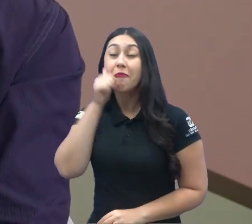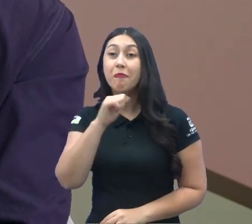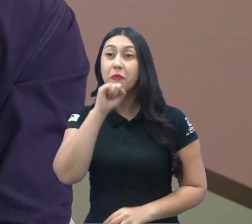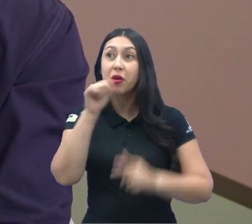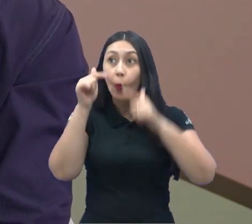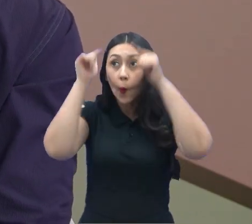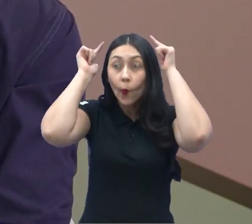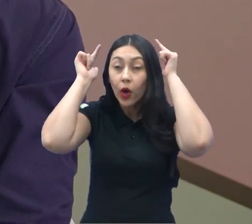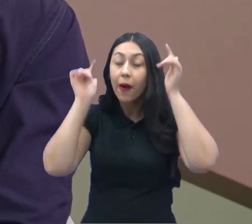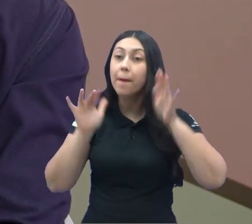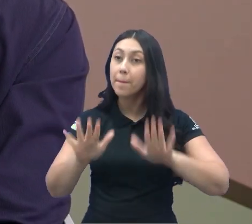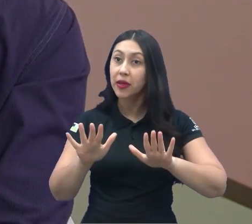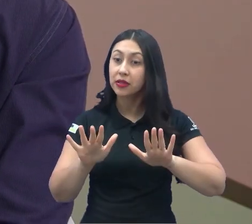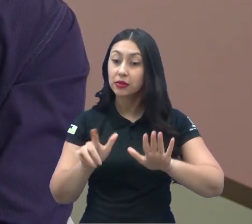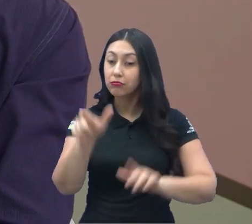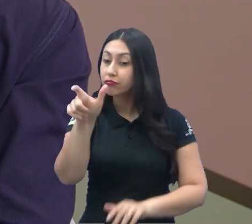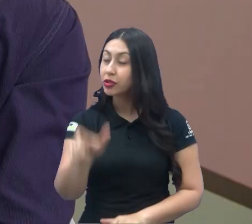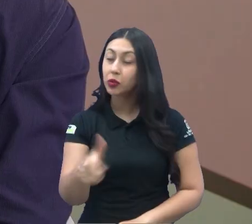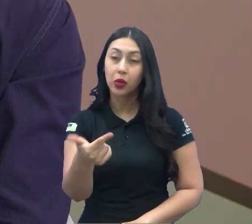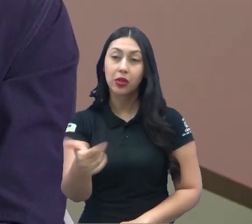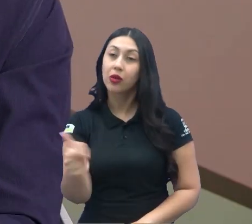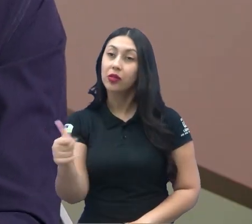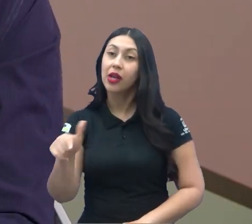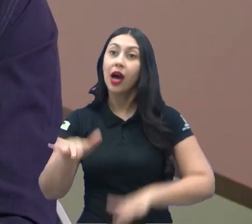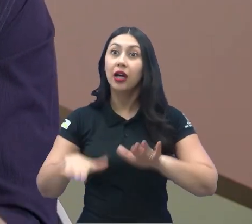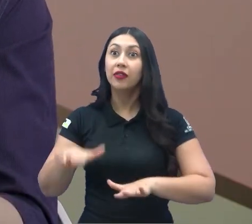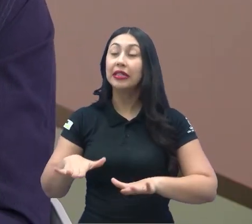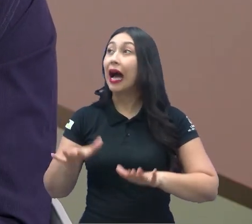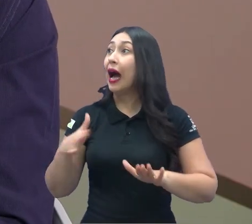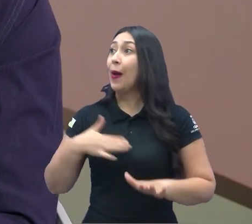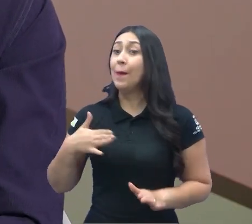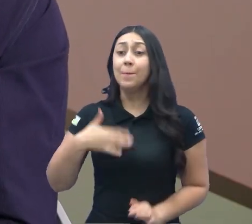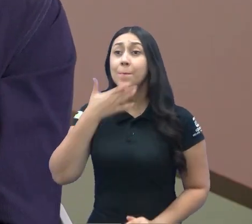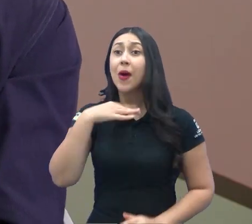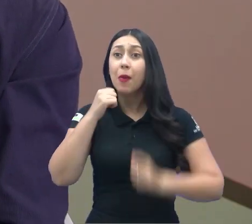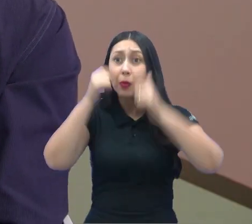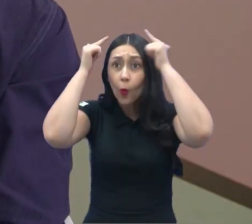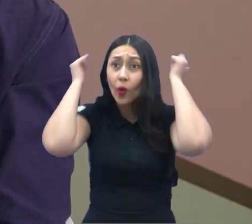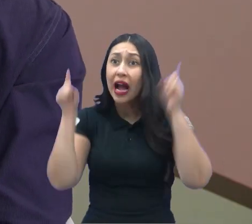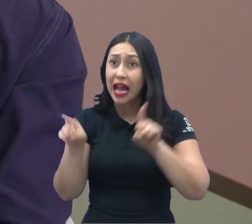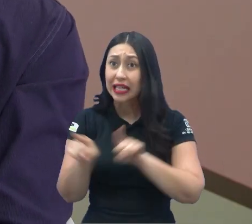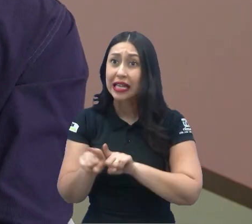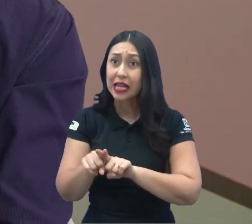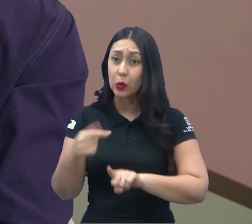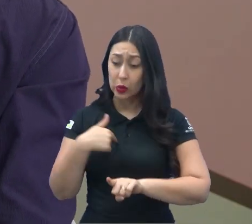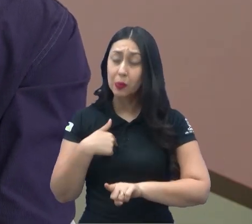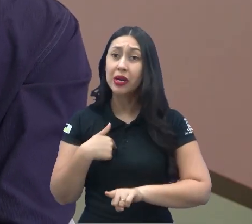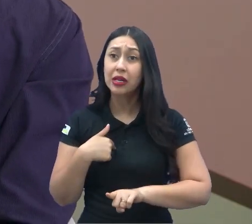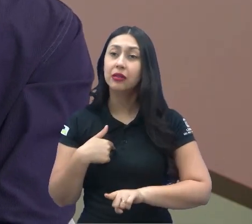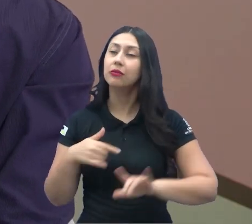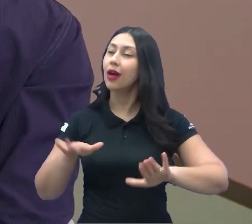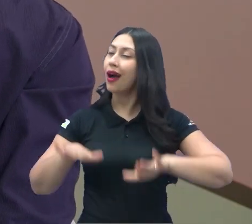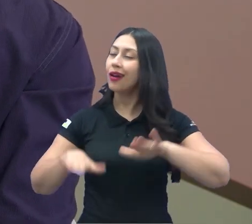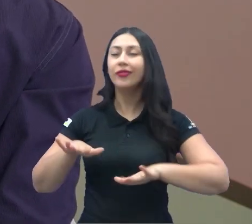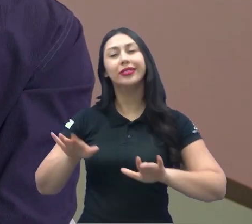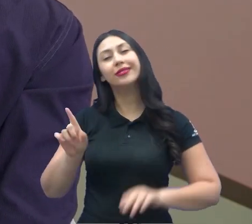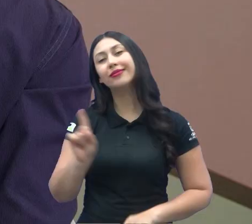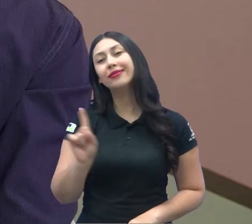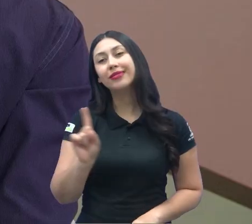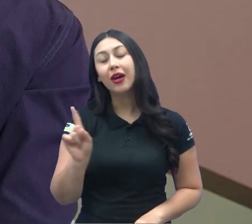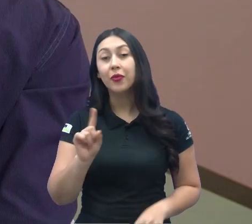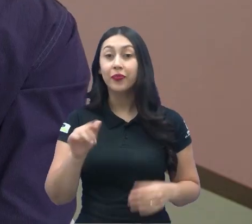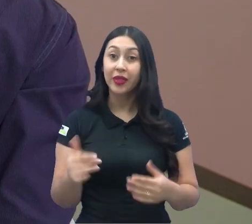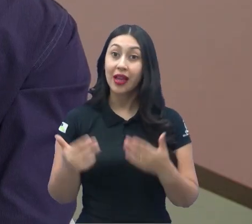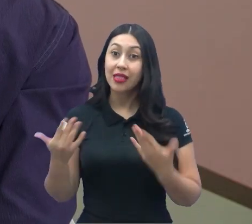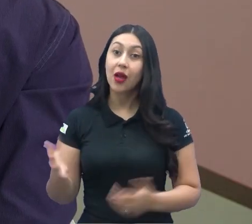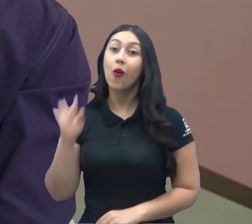que você terá a calvície, que o pessoal já vem desesperado, meu pai é calvo, vou ficar calvo. Não necessariamente, muitas vezes não. Então o legal é ficar